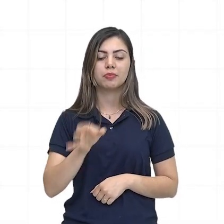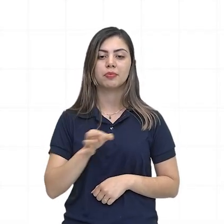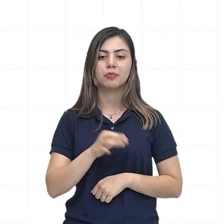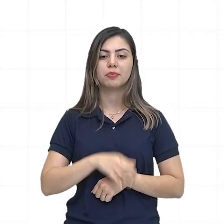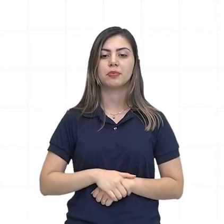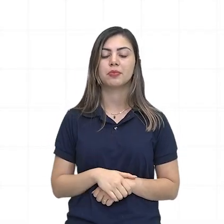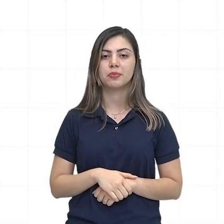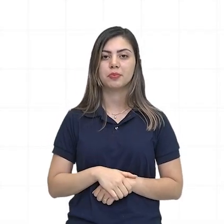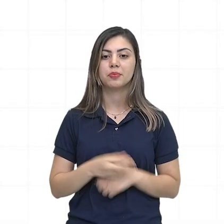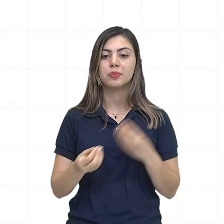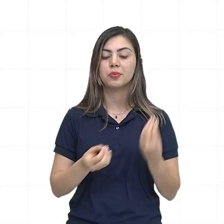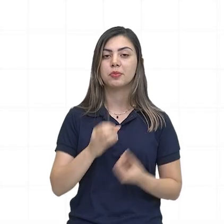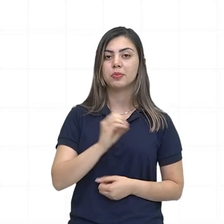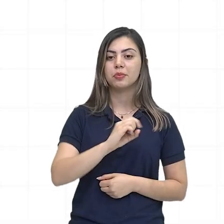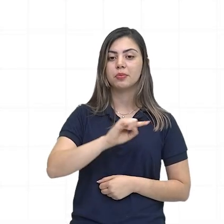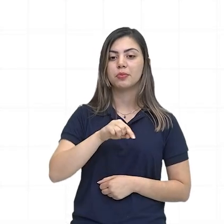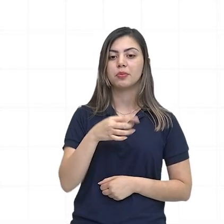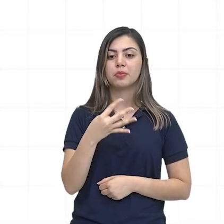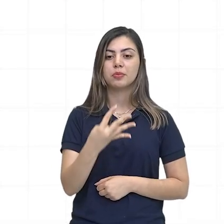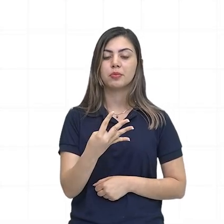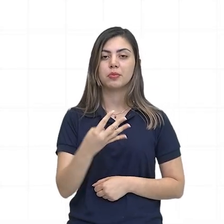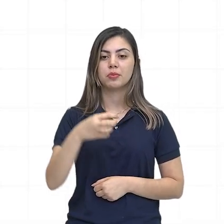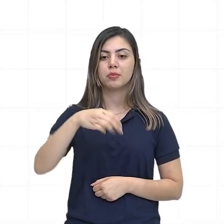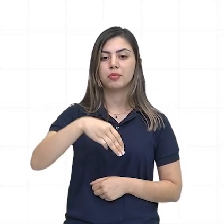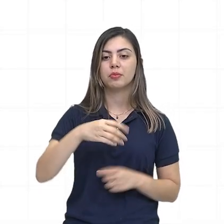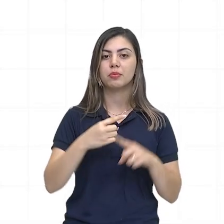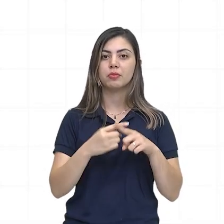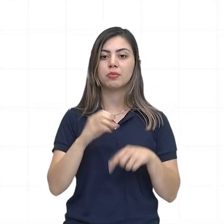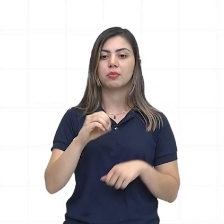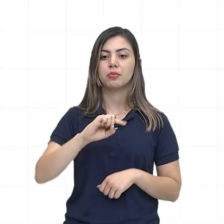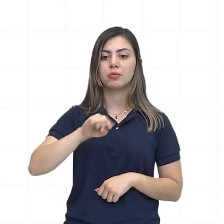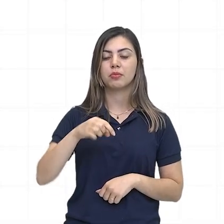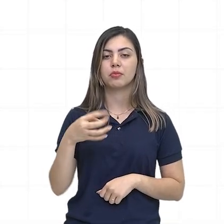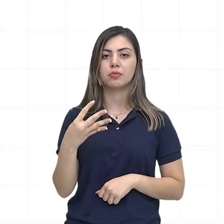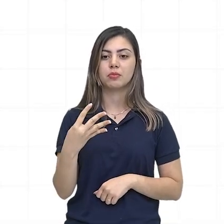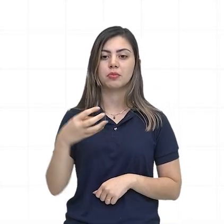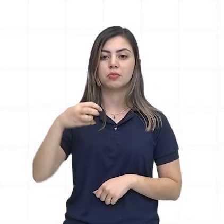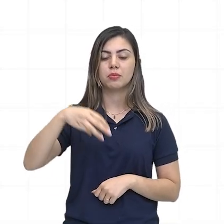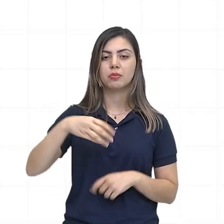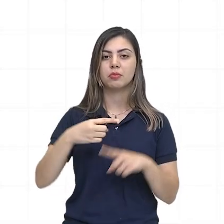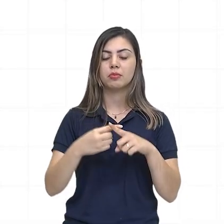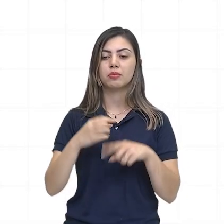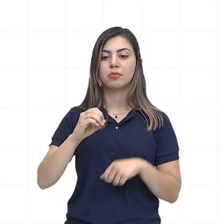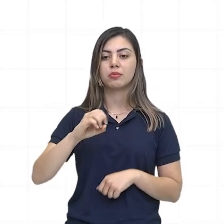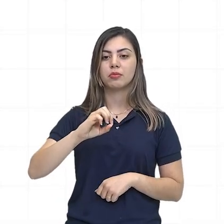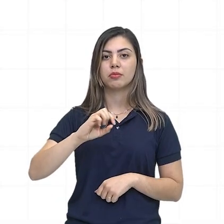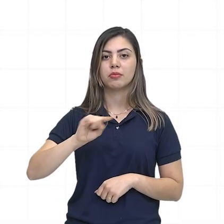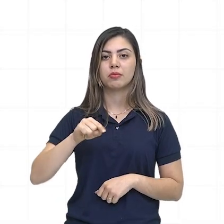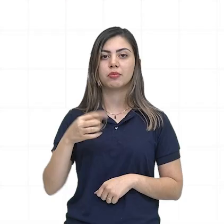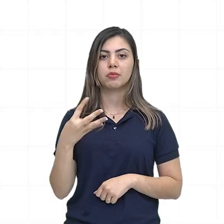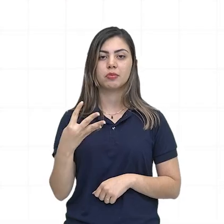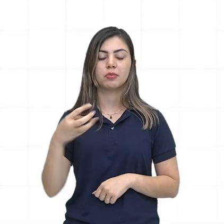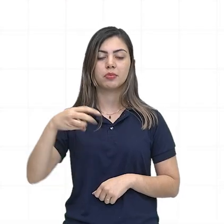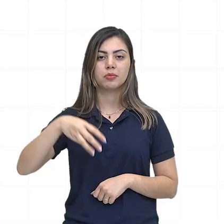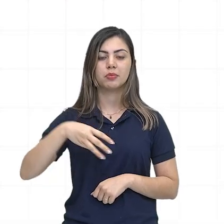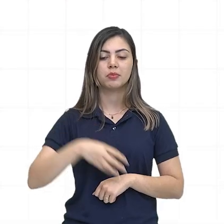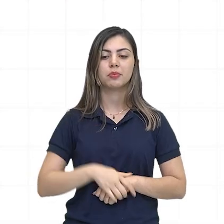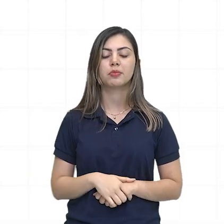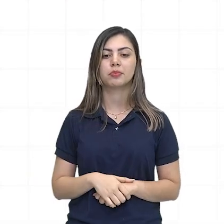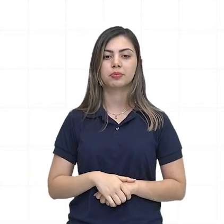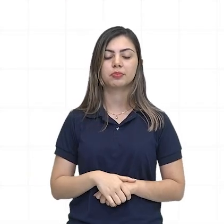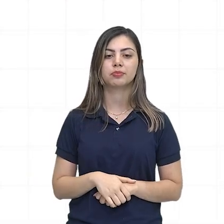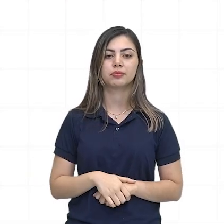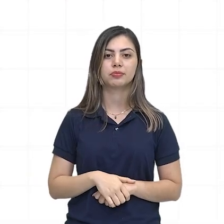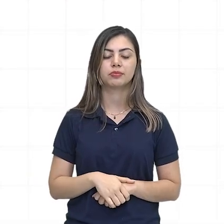ó, 0,4 metros vezes 0,4 metros vezes 0,4 metros. E